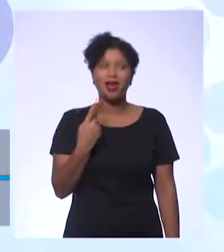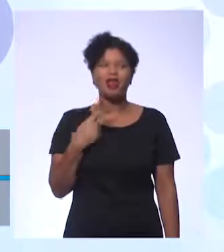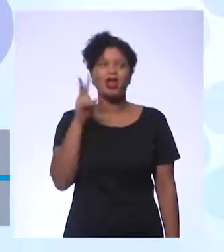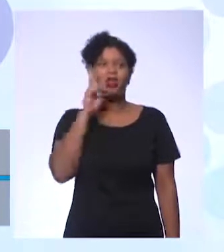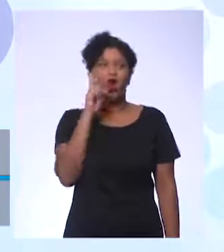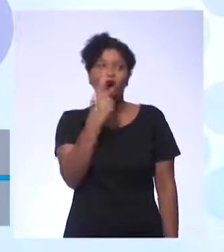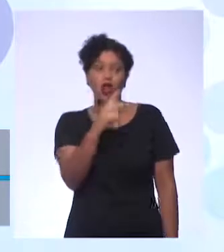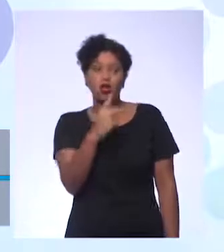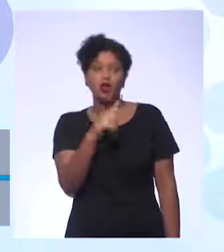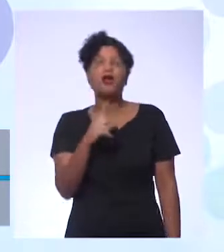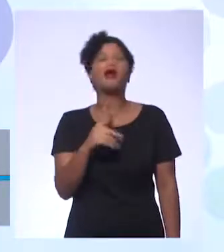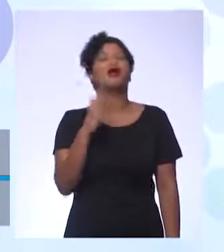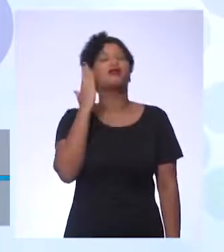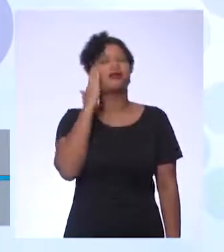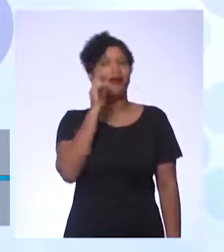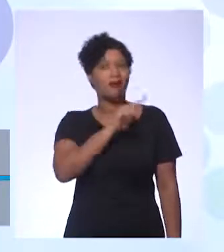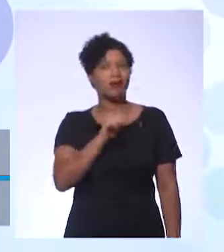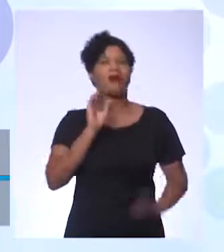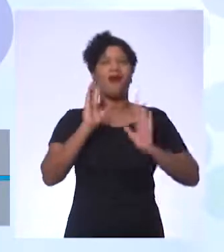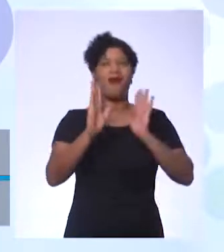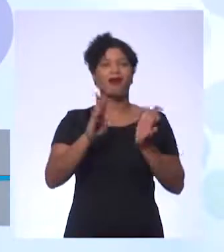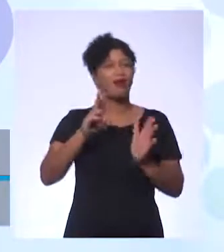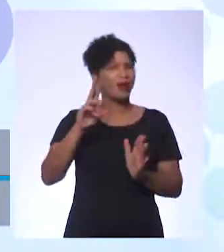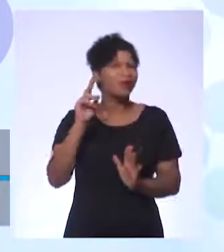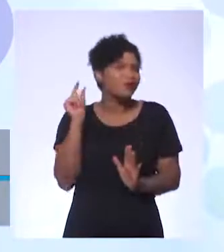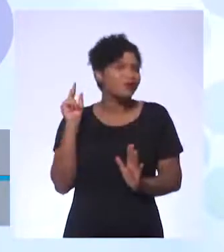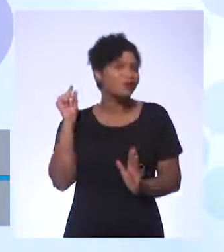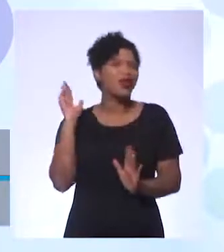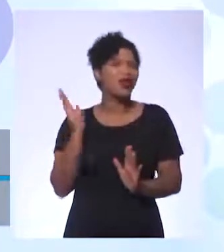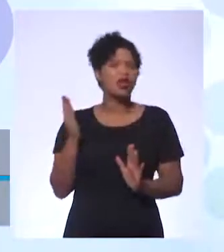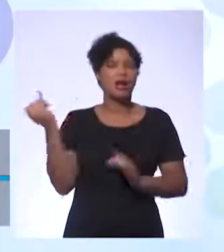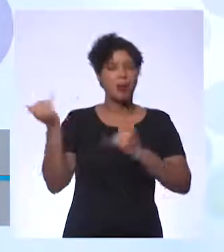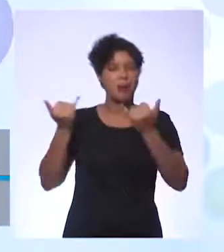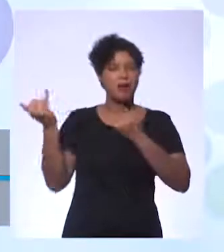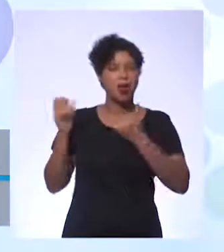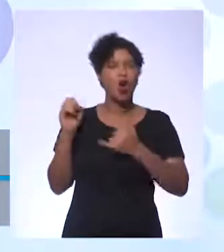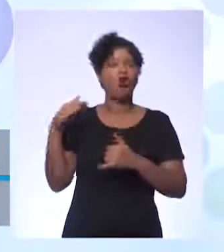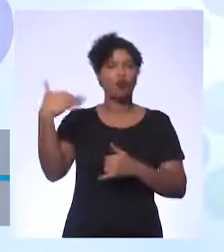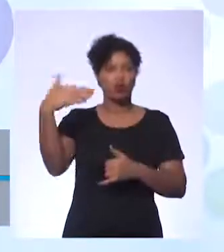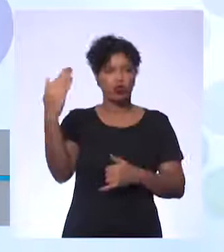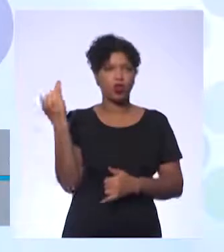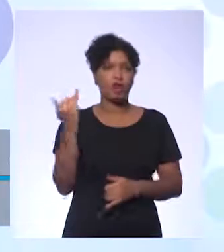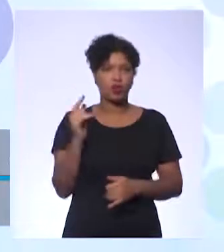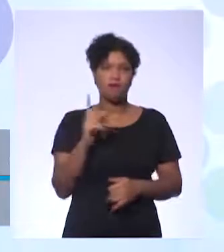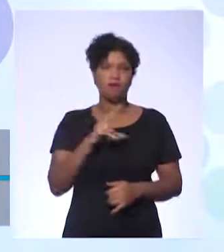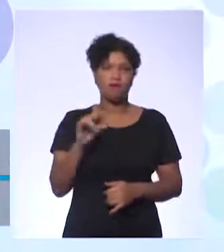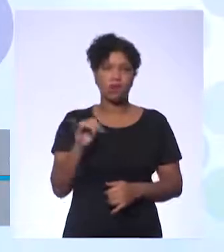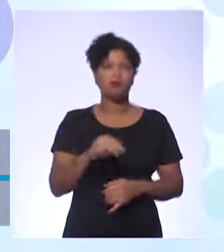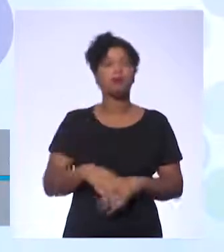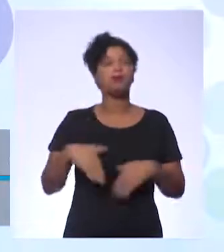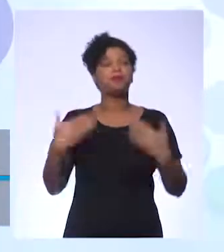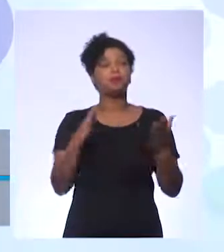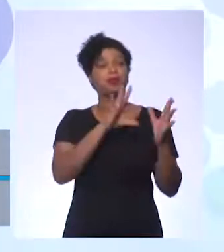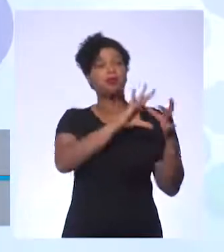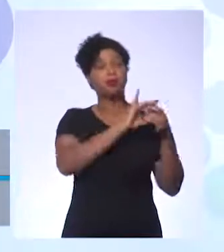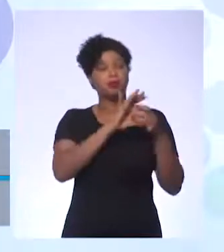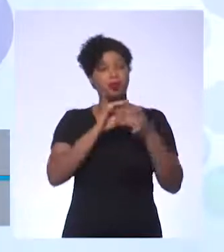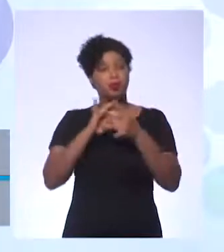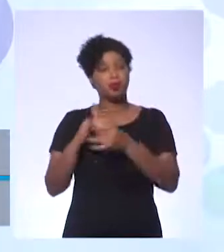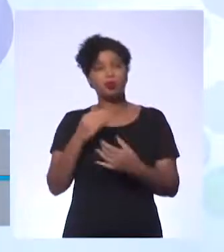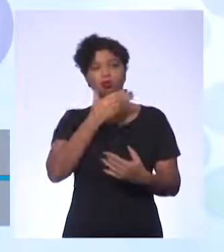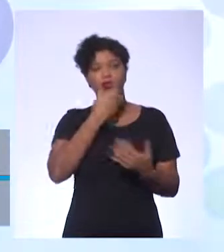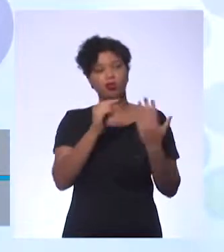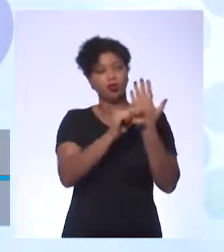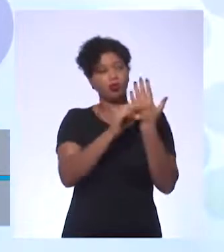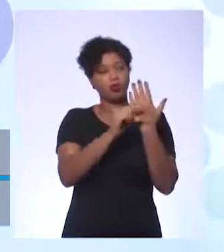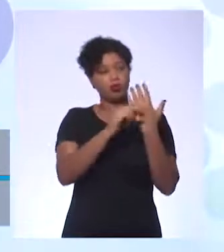com certeza, em algum momento, em alguma situação, você vai ouvir falar sobre ela. Dentro desse contexto da obra de Miguel de Cervantes, que